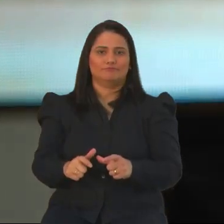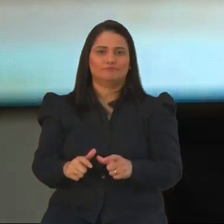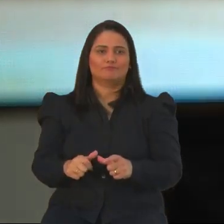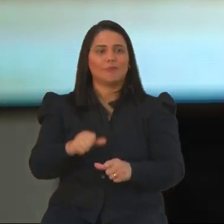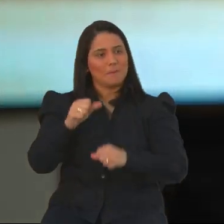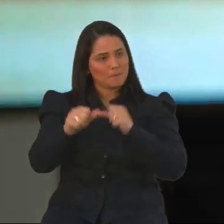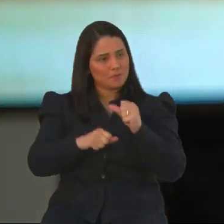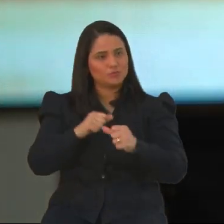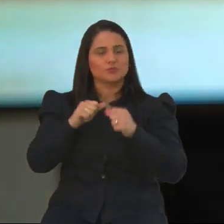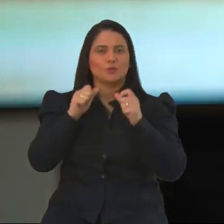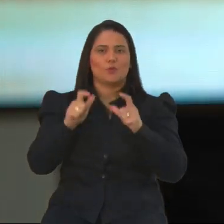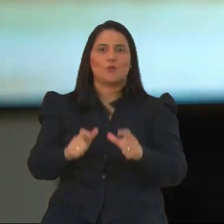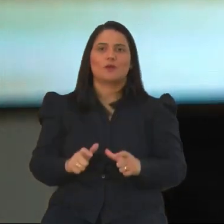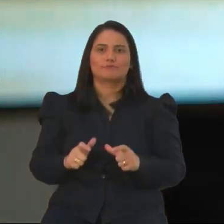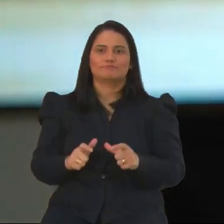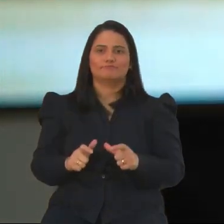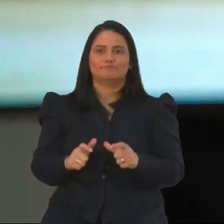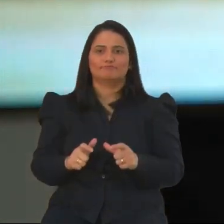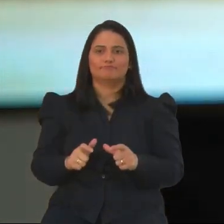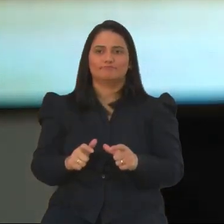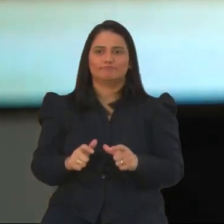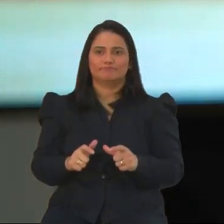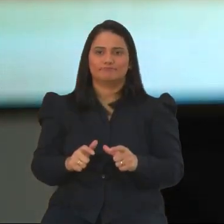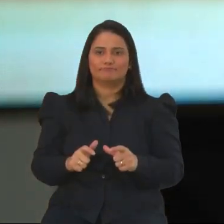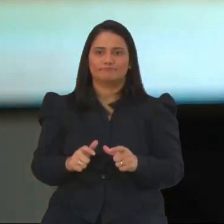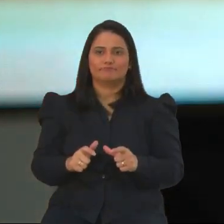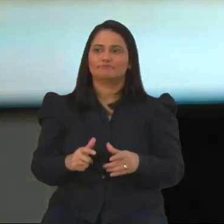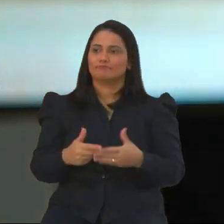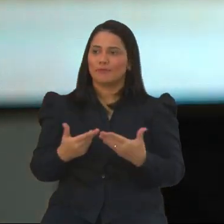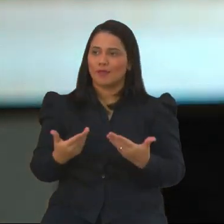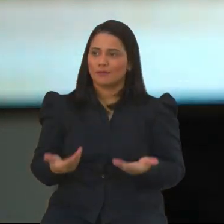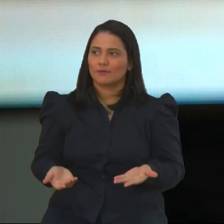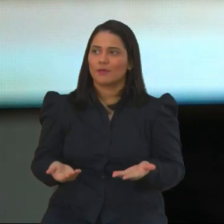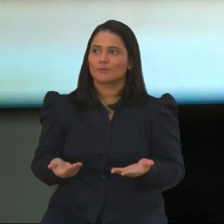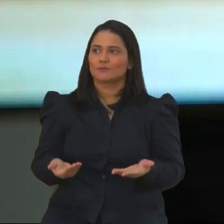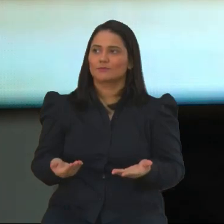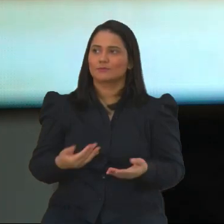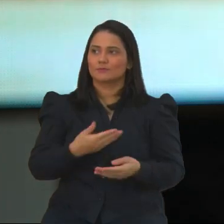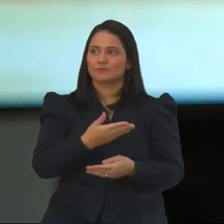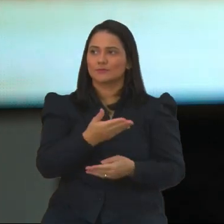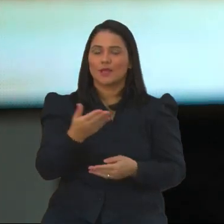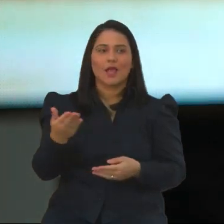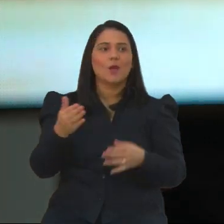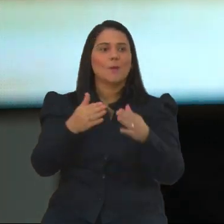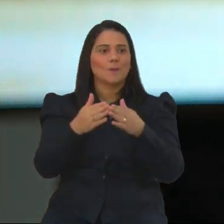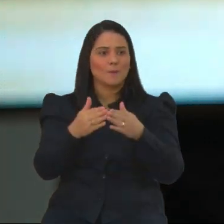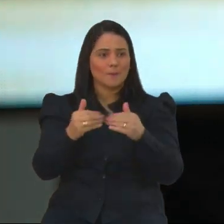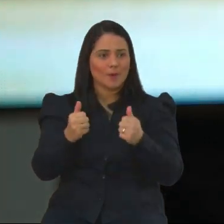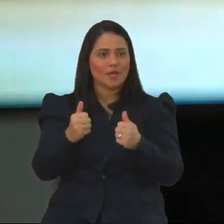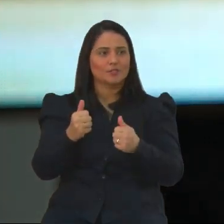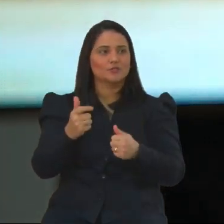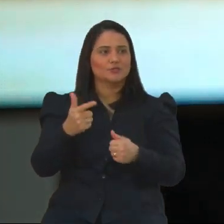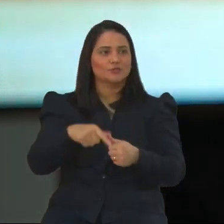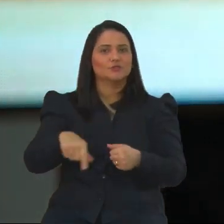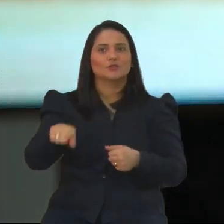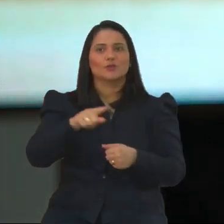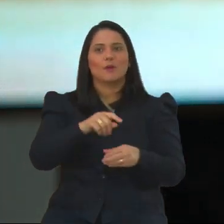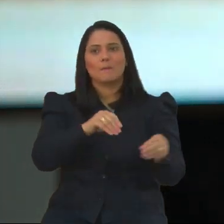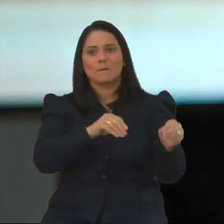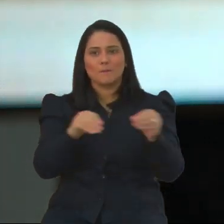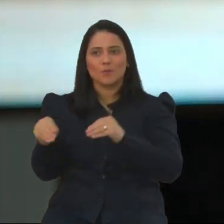Mude de lugar. Então, é a última vez que eu peço gentilmente que vocês escolham outro